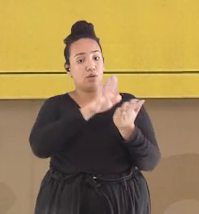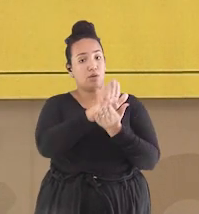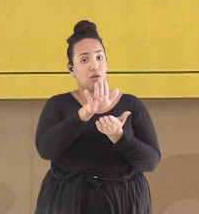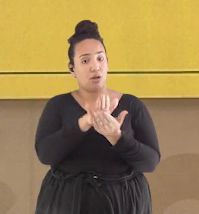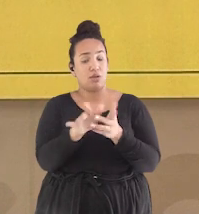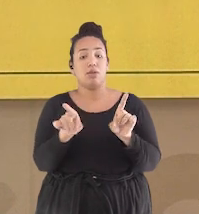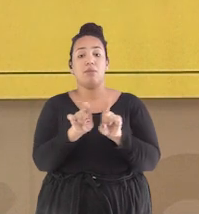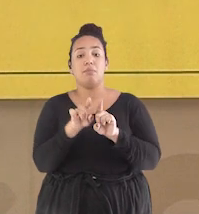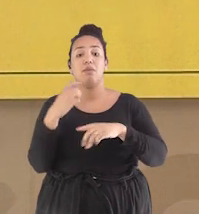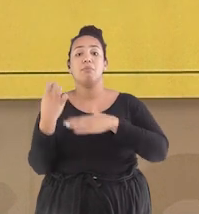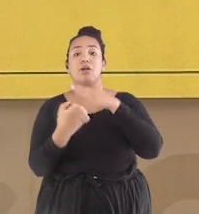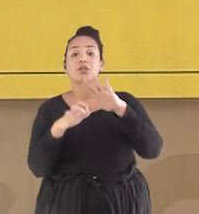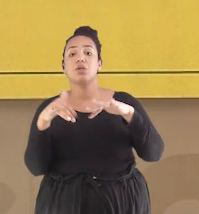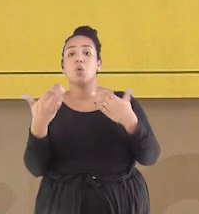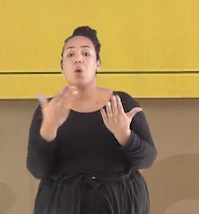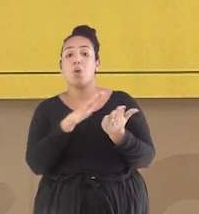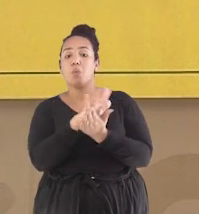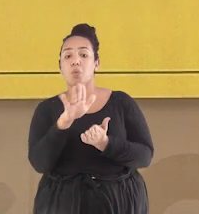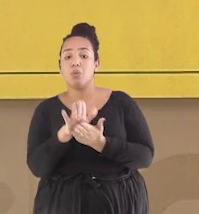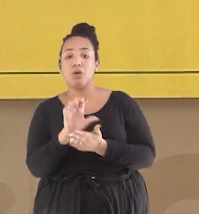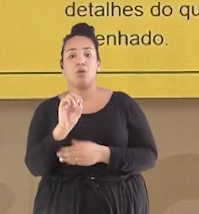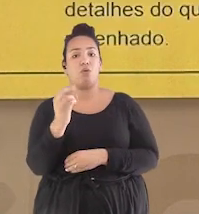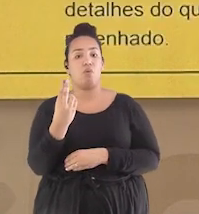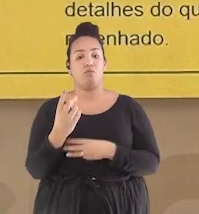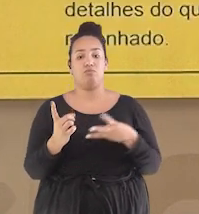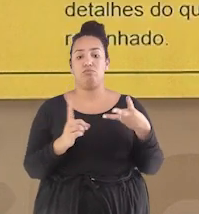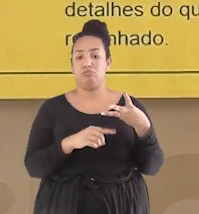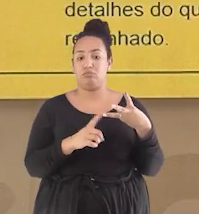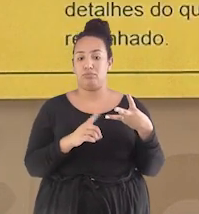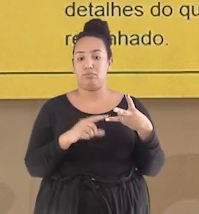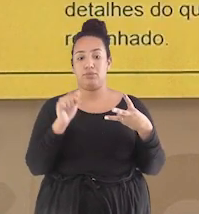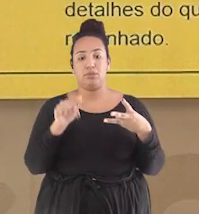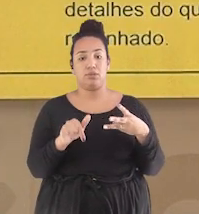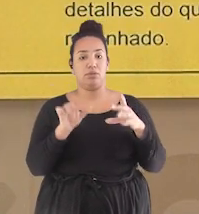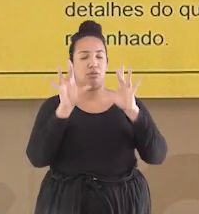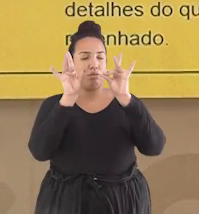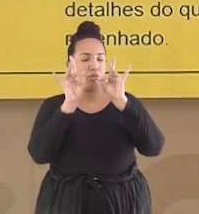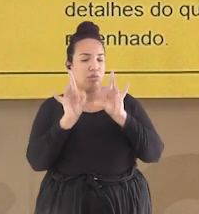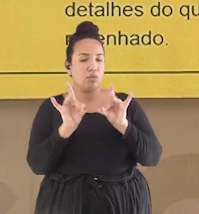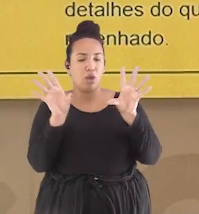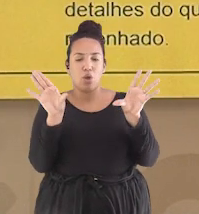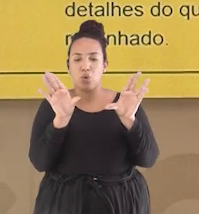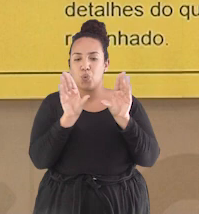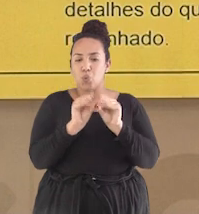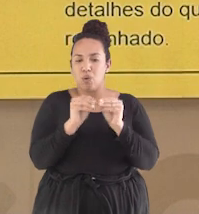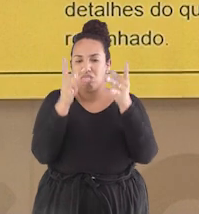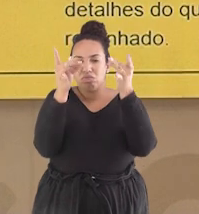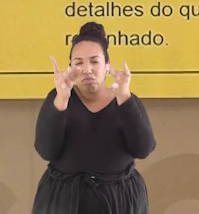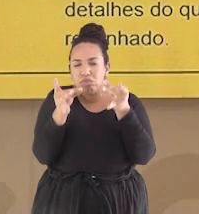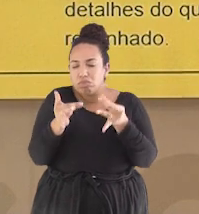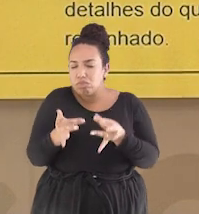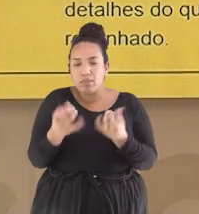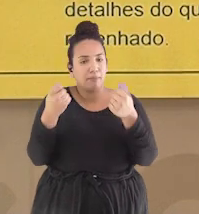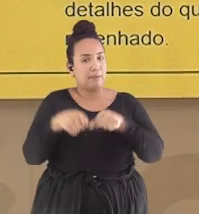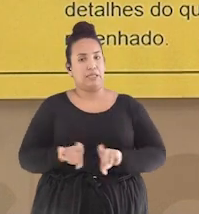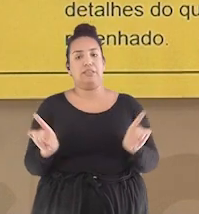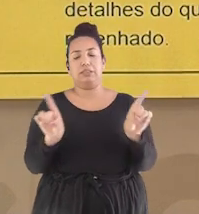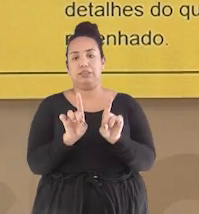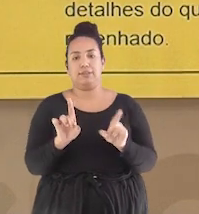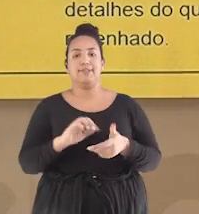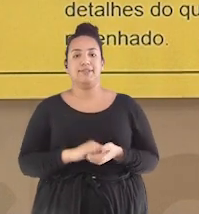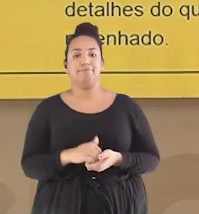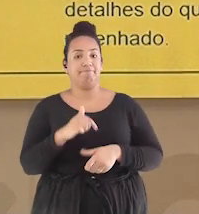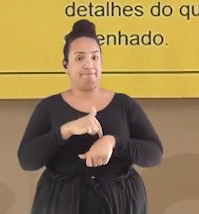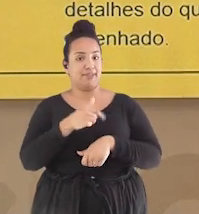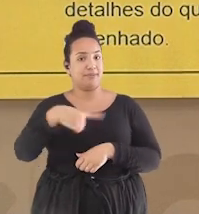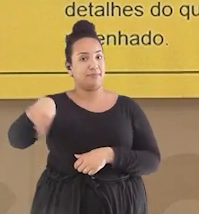lançou o que está sendo resenhado. Ou, letra C, descrição bem resumida e sem muitos detalhes do que está sendo resenhado.